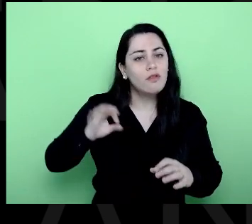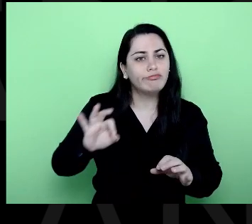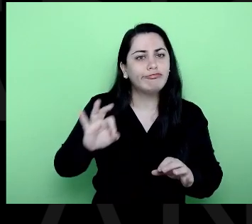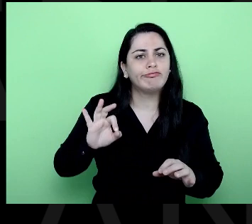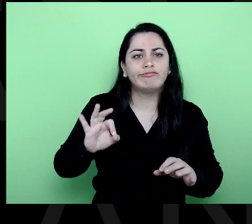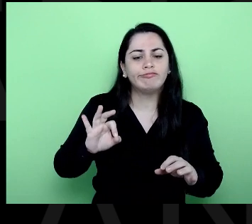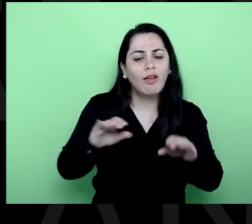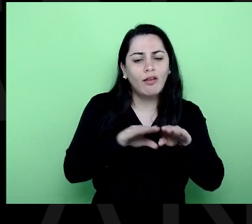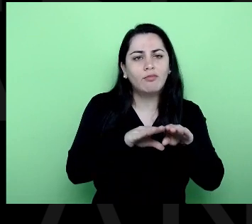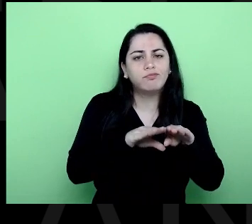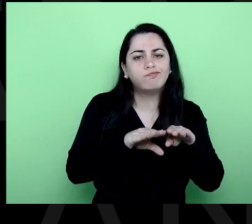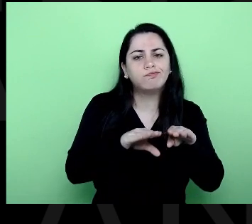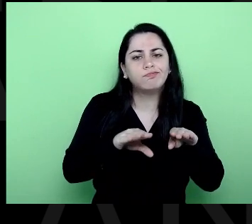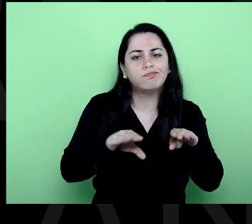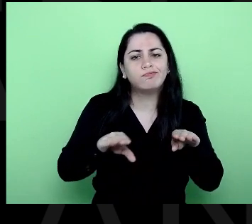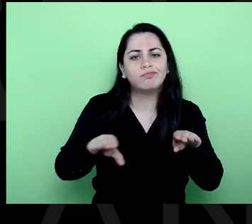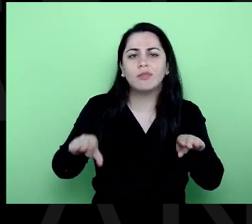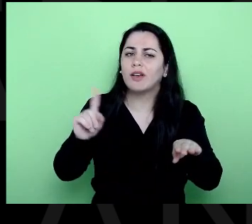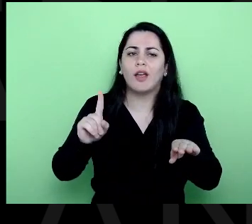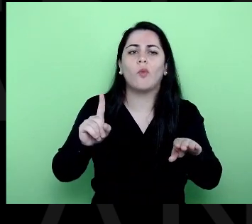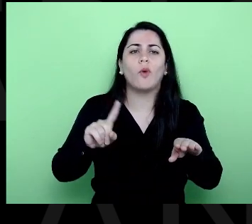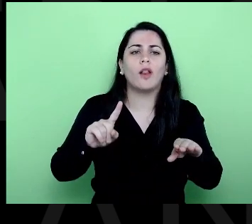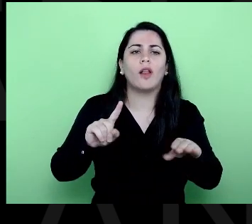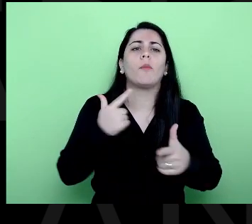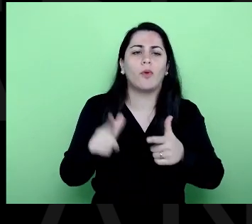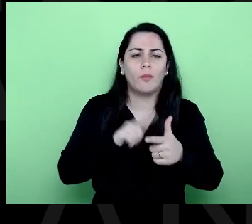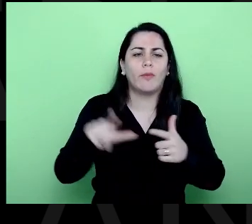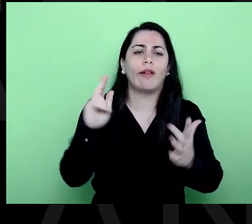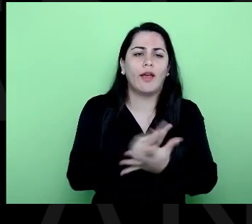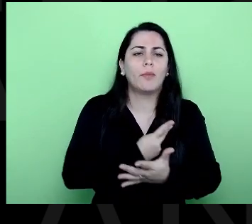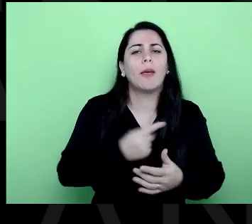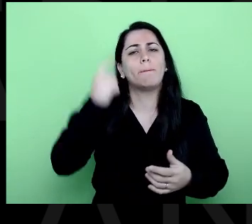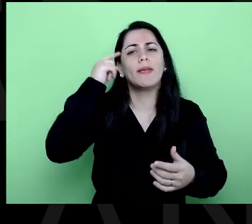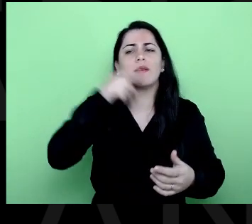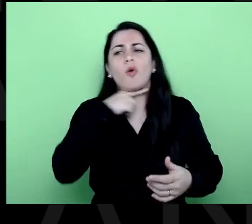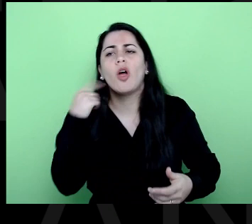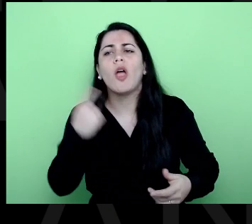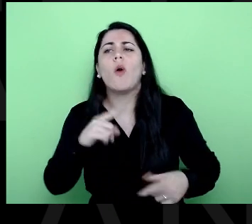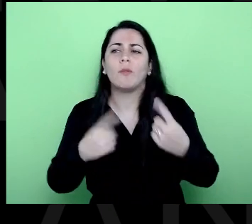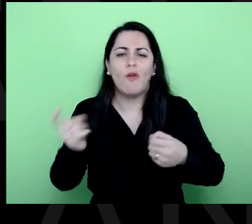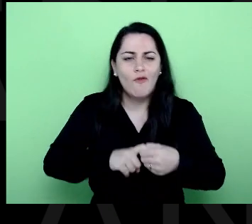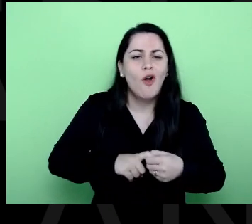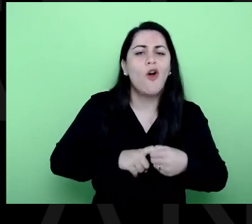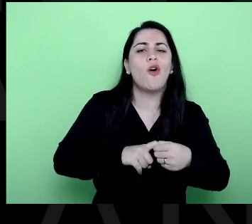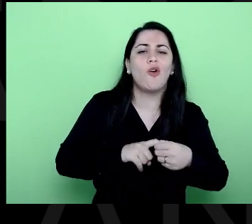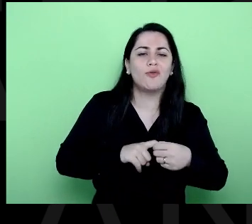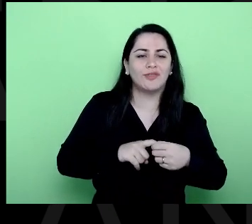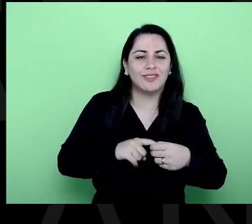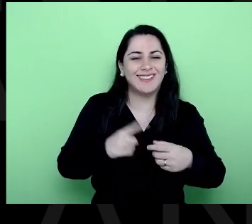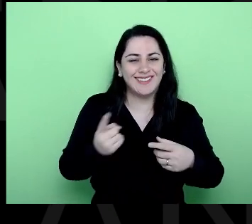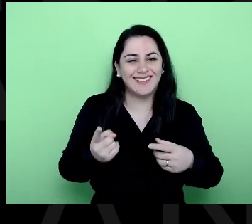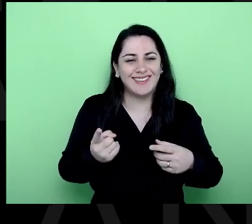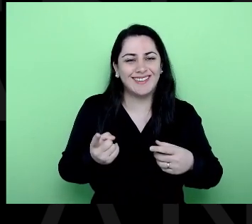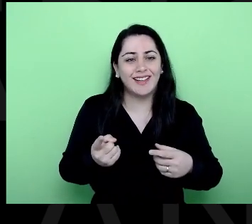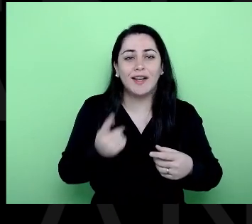nada retilínea, né? O cara cai várias vezes, aí você acha que ele morreu, ele não morreu, ele ressuscita. Ele é praticamente